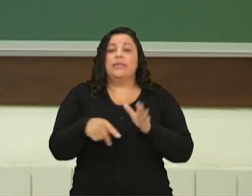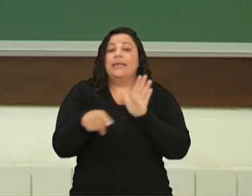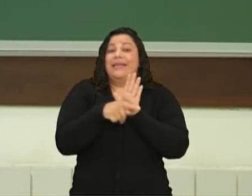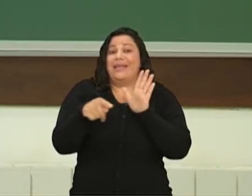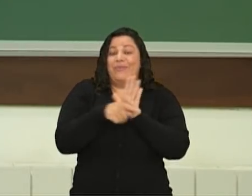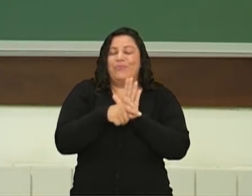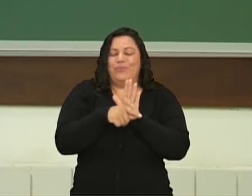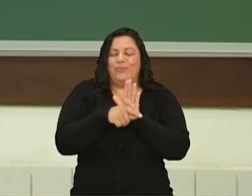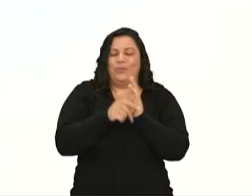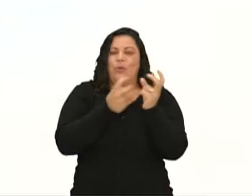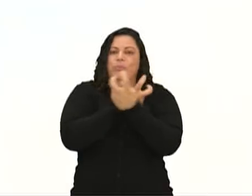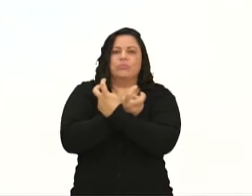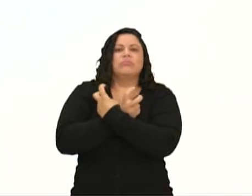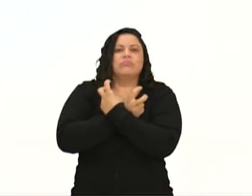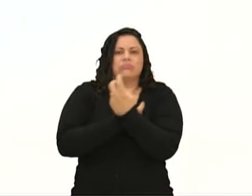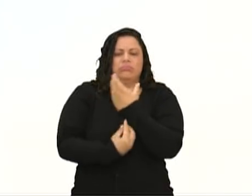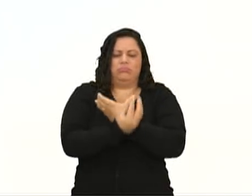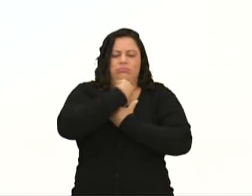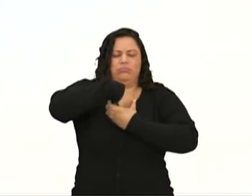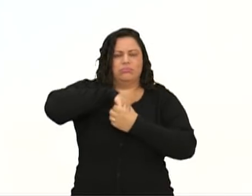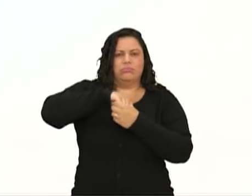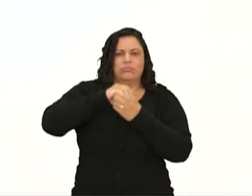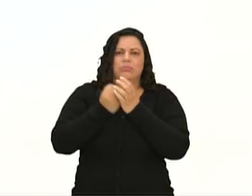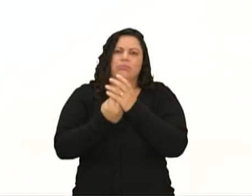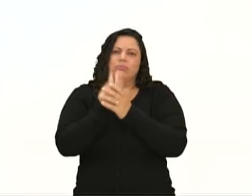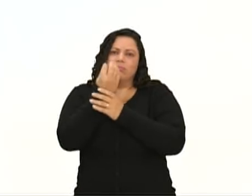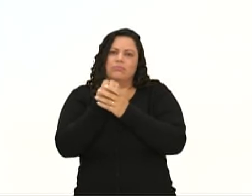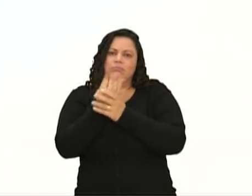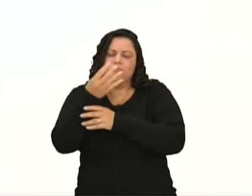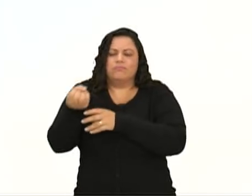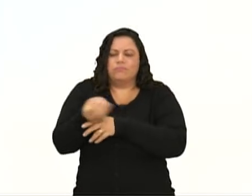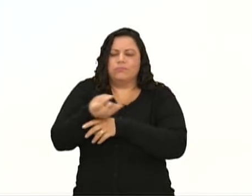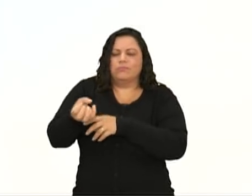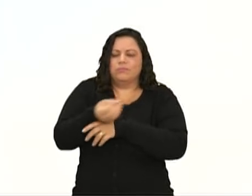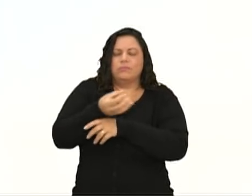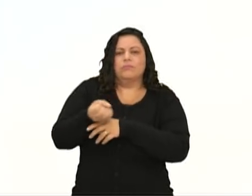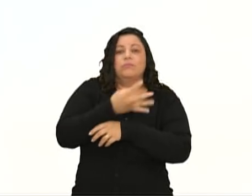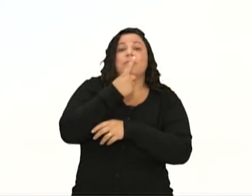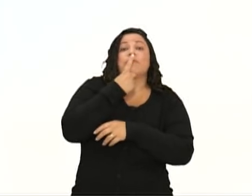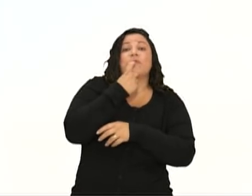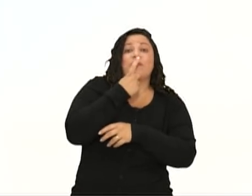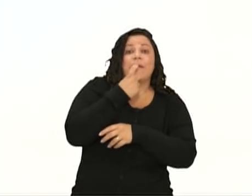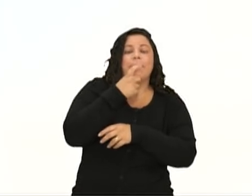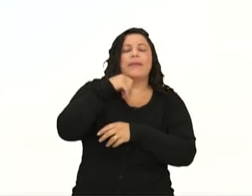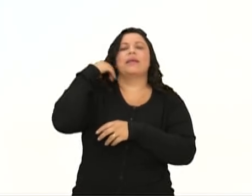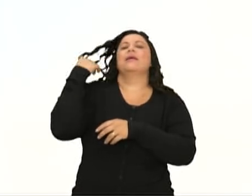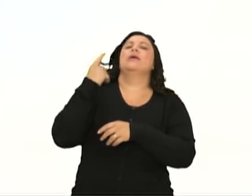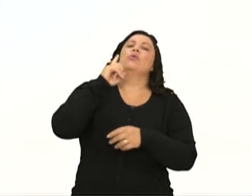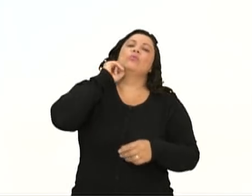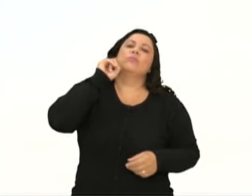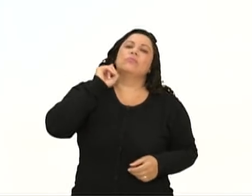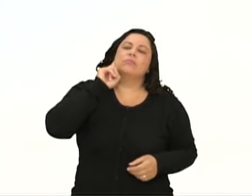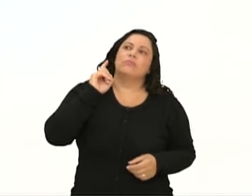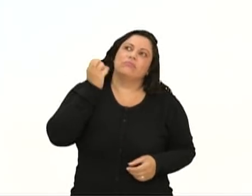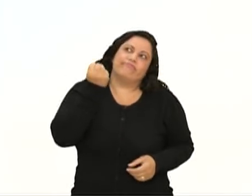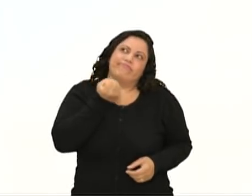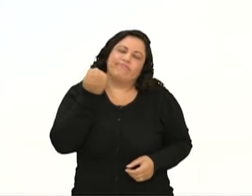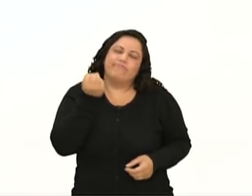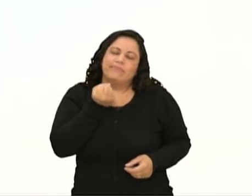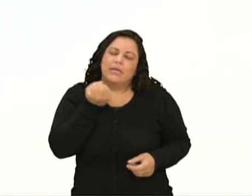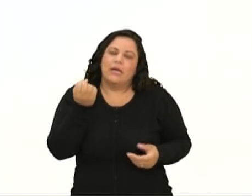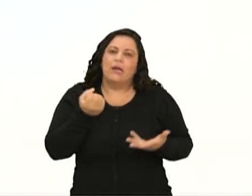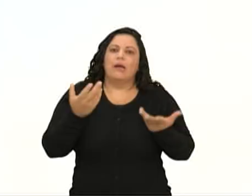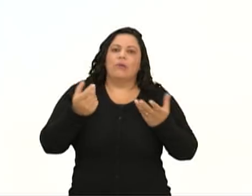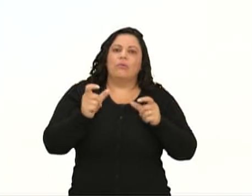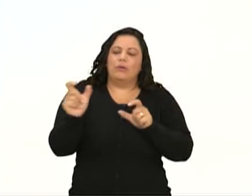óssea. Quais são elas? Os glóbulos vermelhos, os glóbulos brancos, né? E temos ainda os